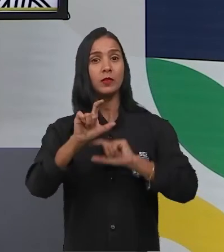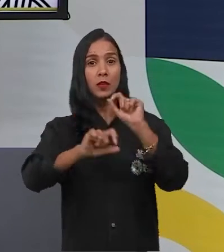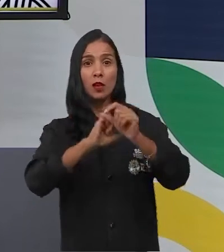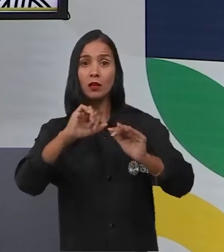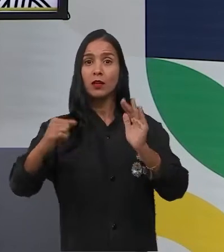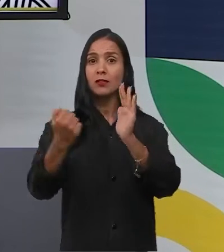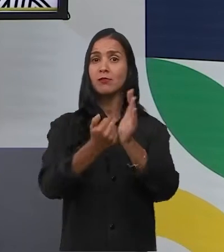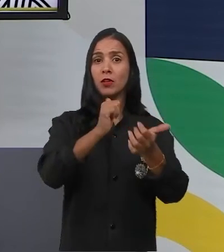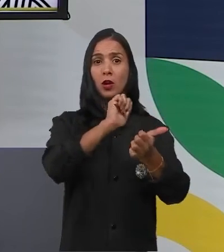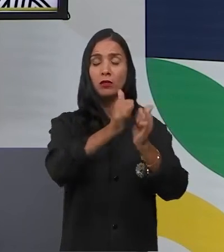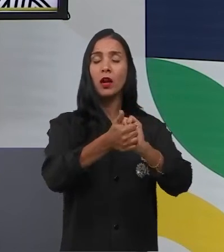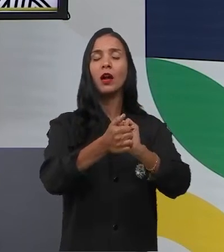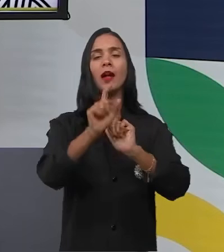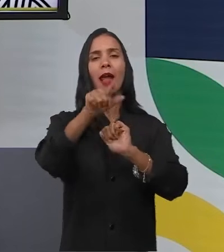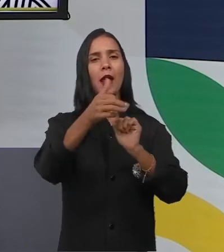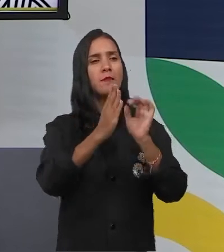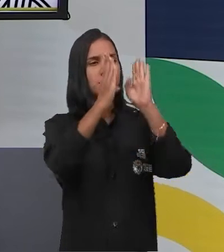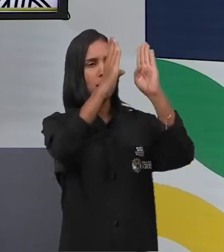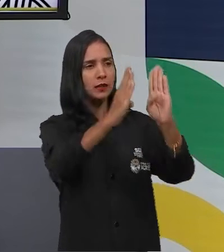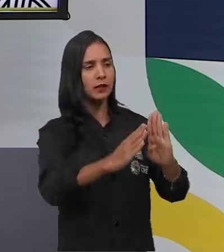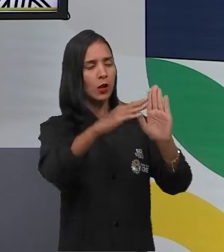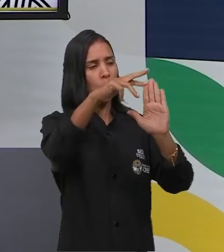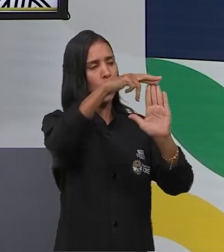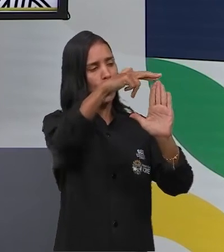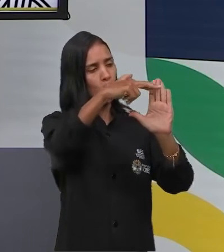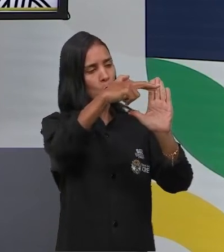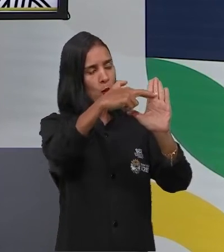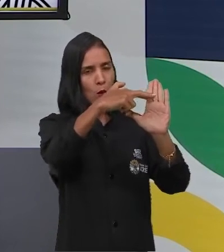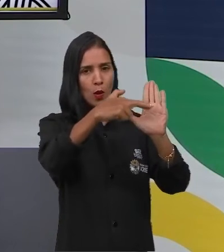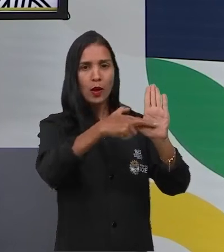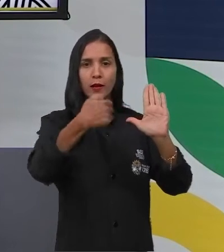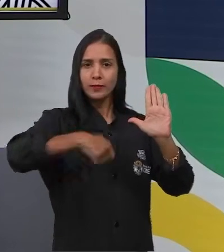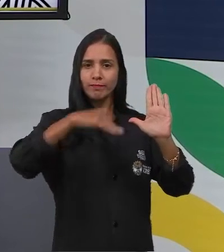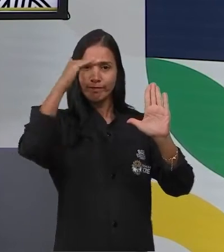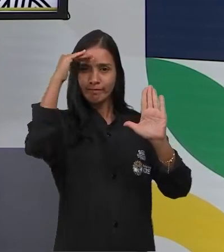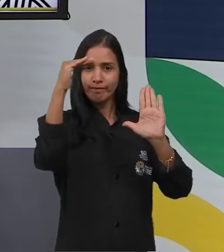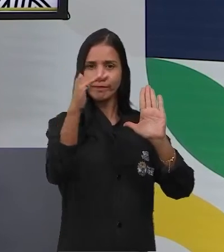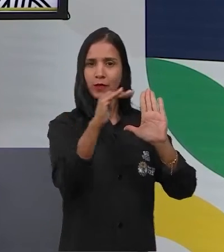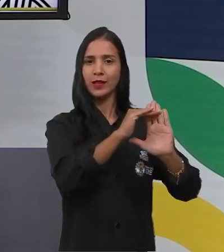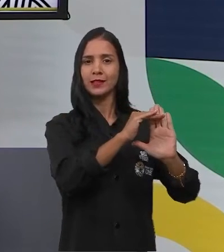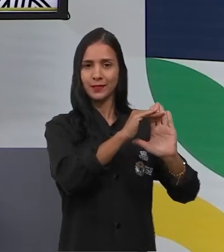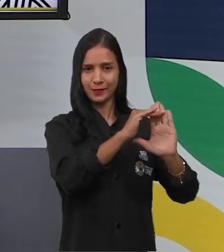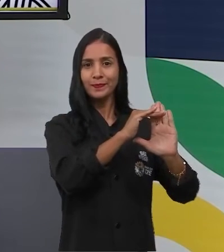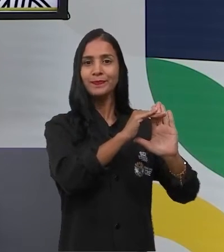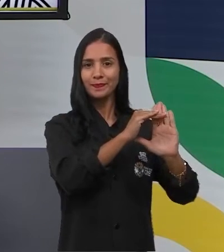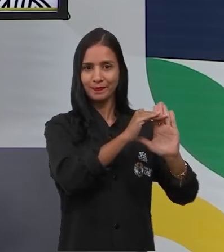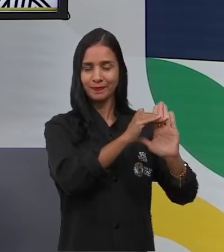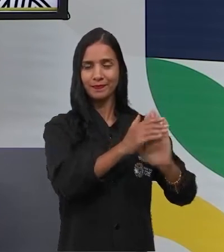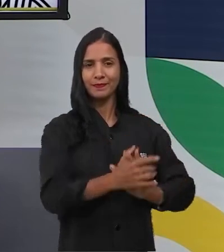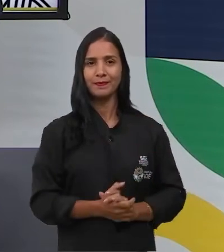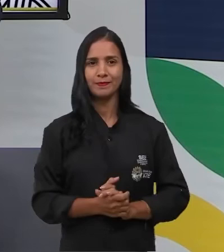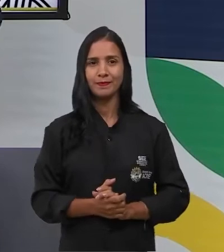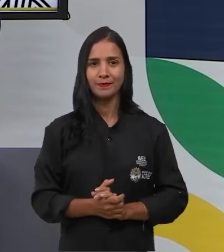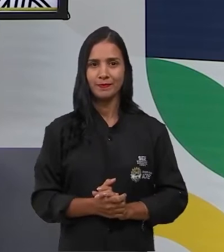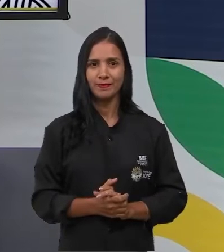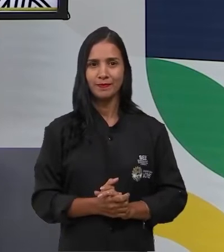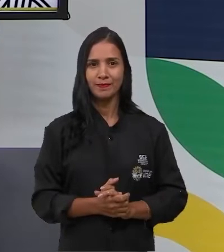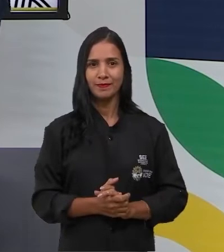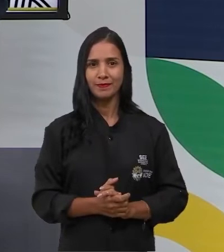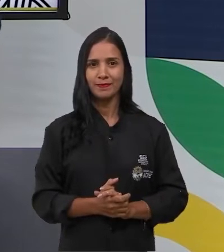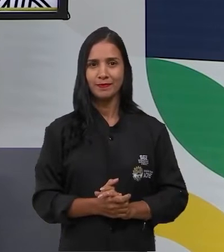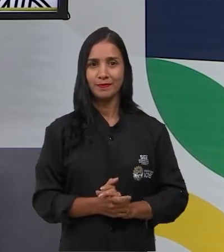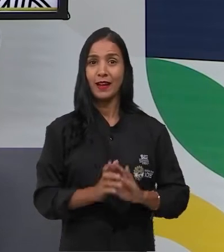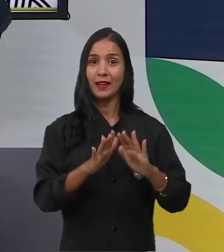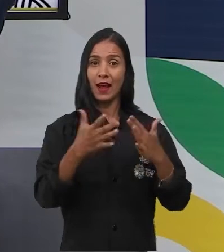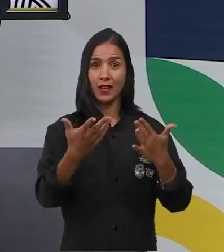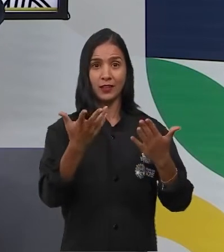influência, padronização, um critério mais pragmático acerca de regras. E aí, no caso dos